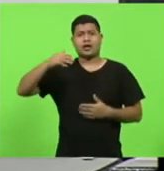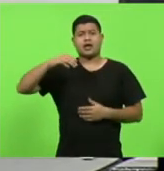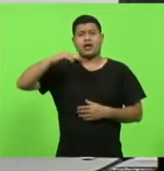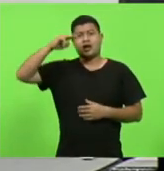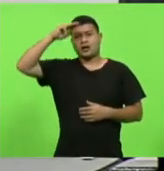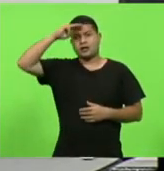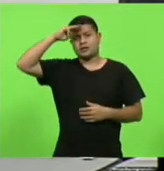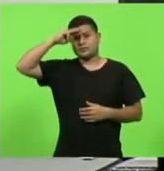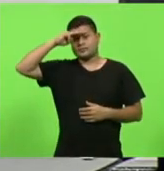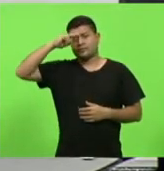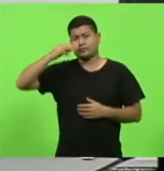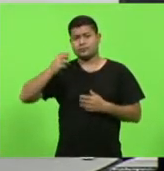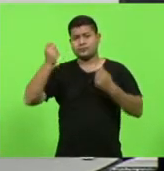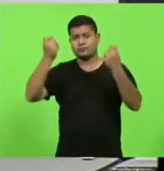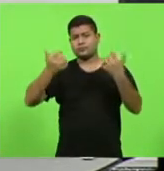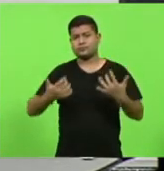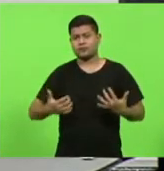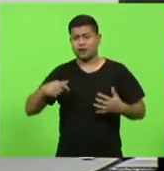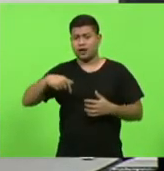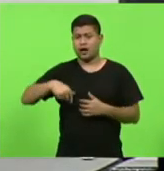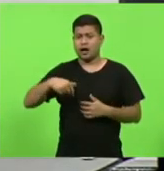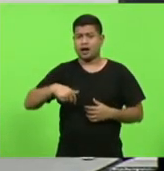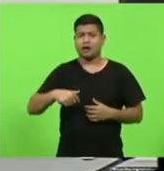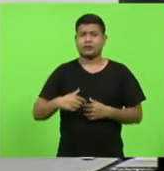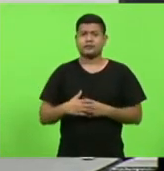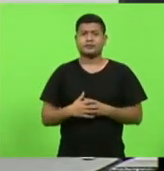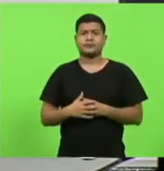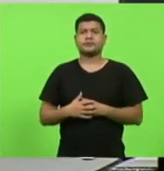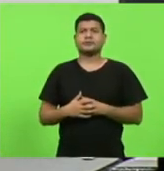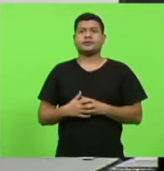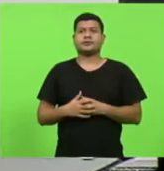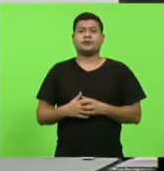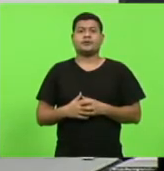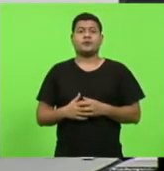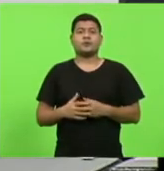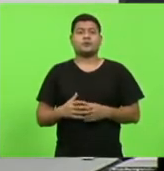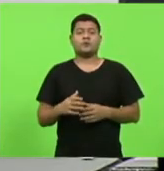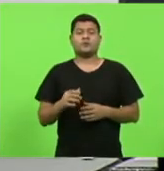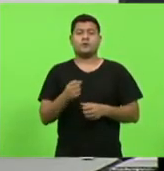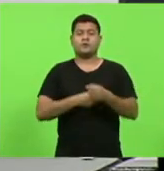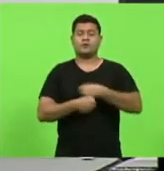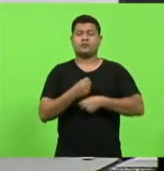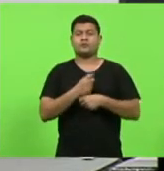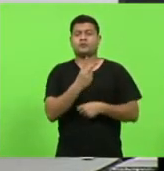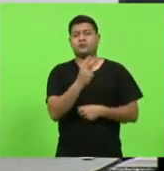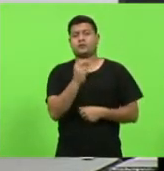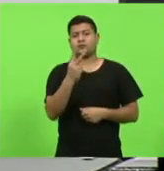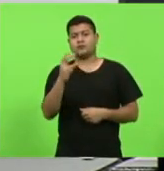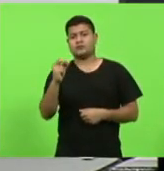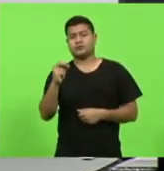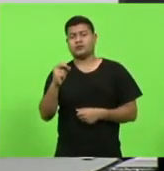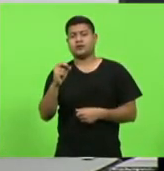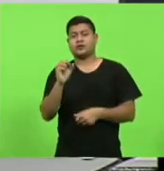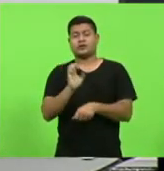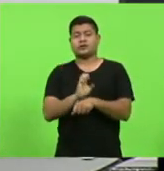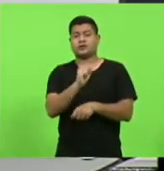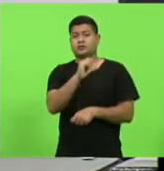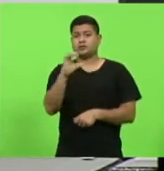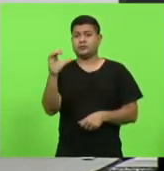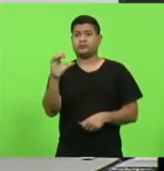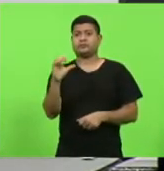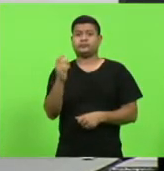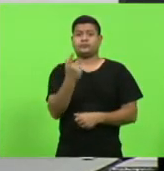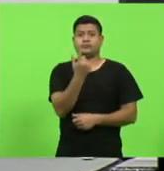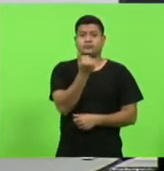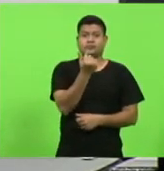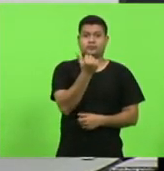números da Receita Federal demonstram que no ano de 2020, Santa Catarina encaminhou